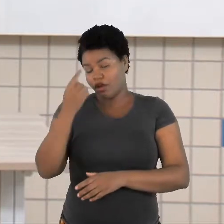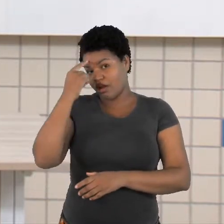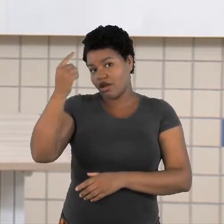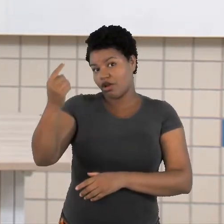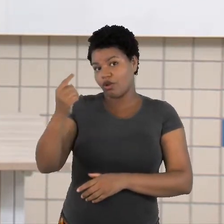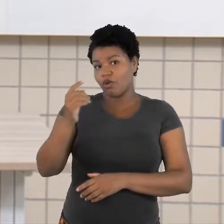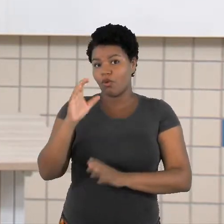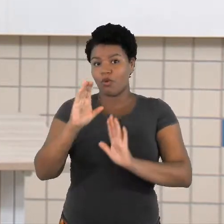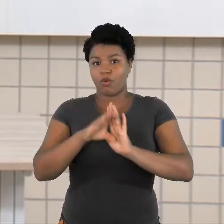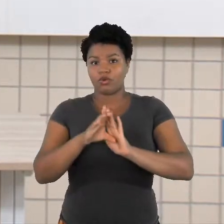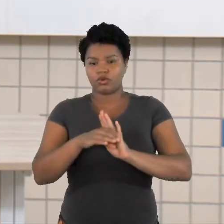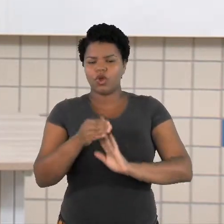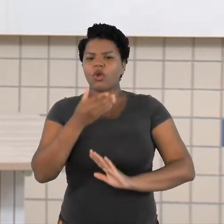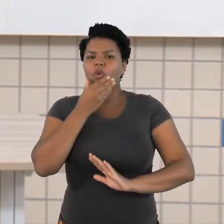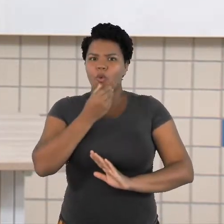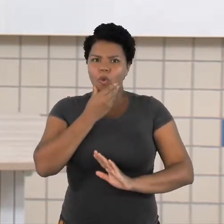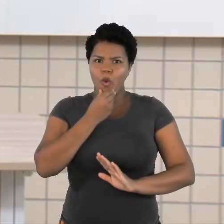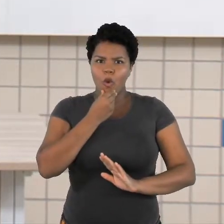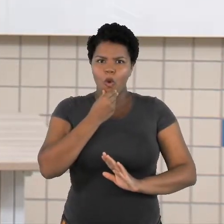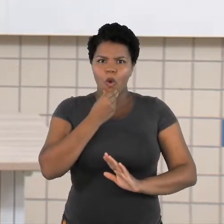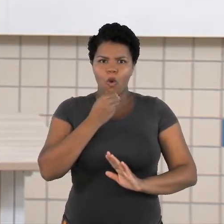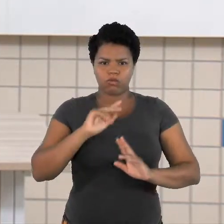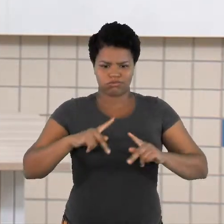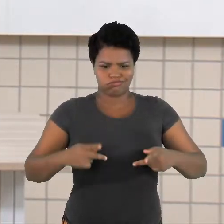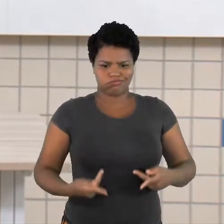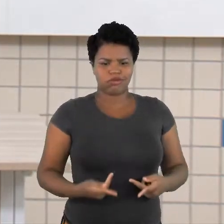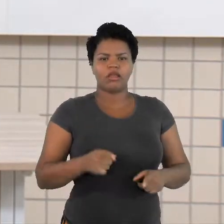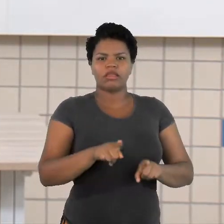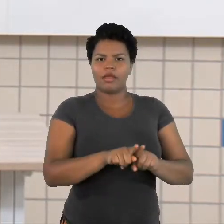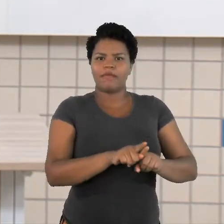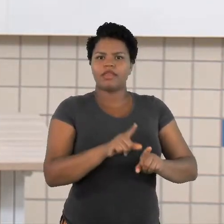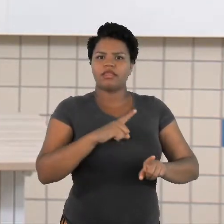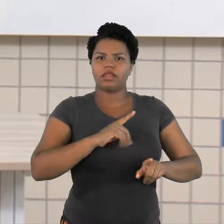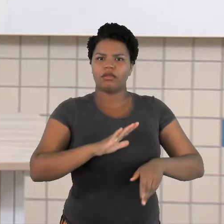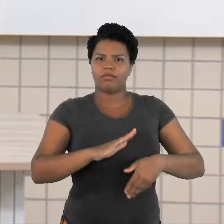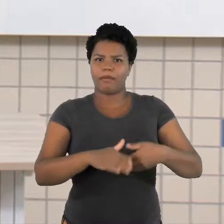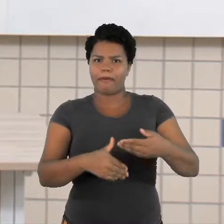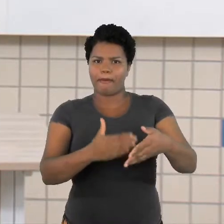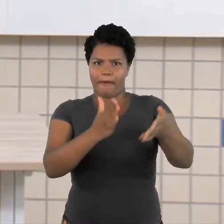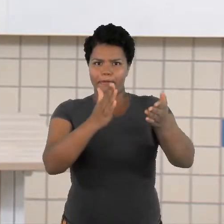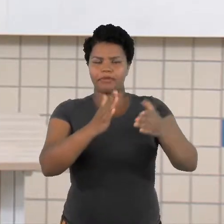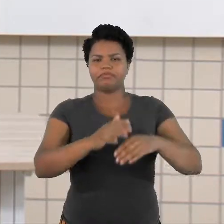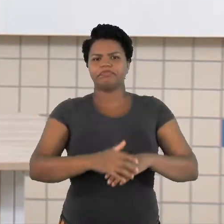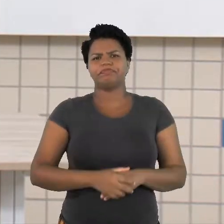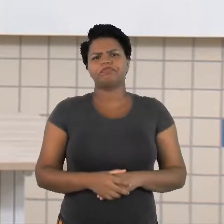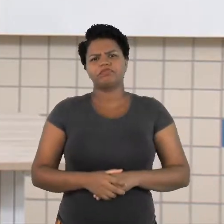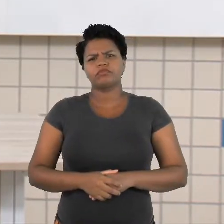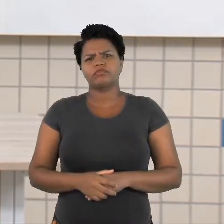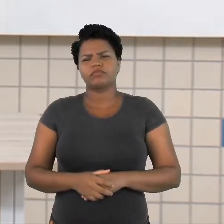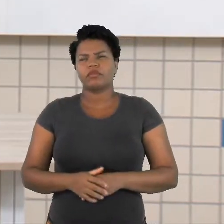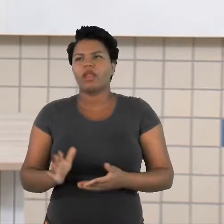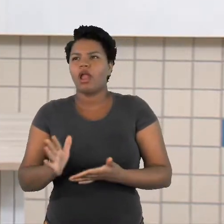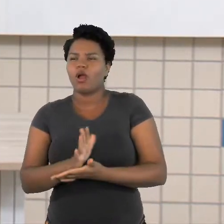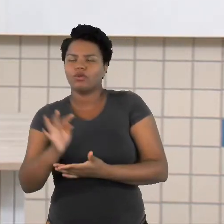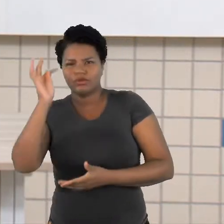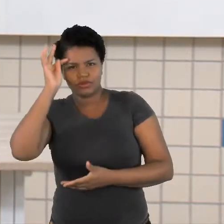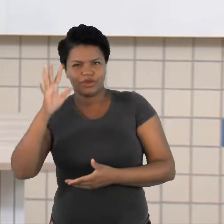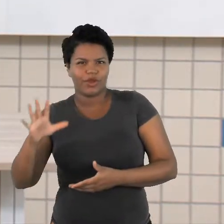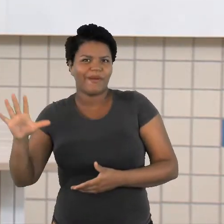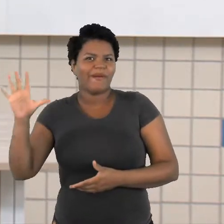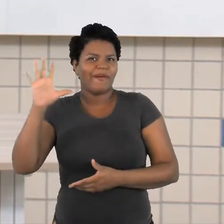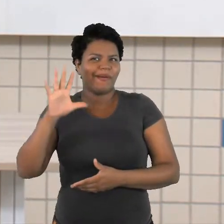uma sequência de evolução. Alguns teóricos começaram a pegar essas ideias